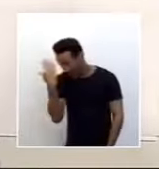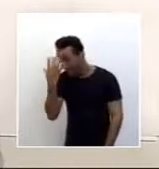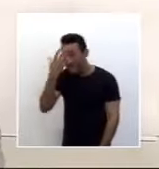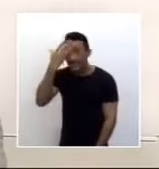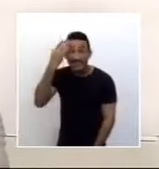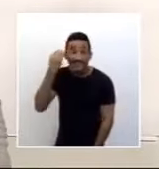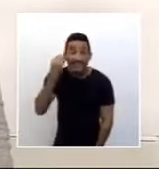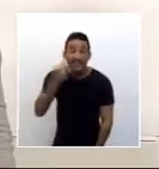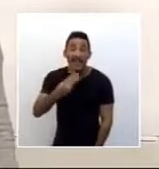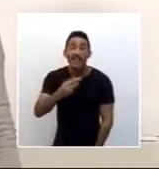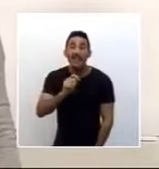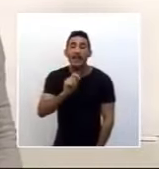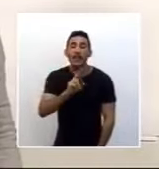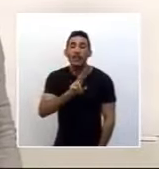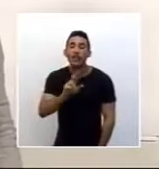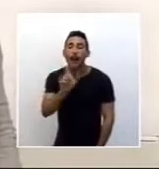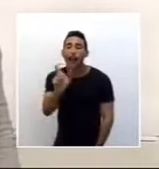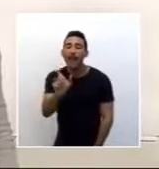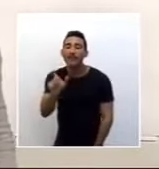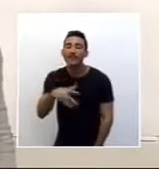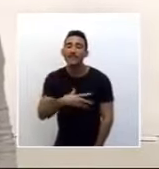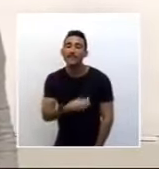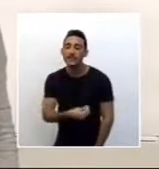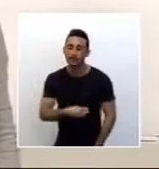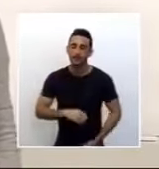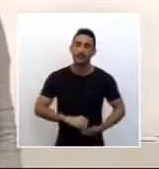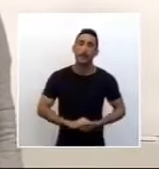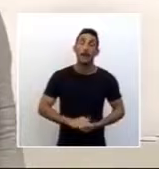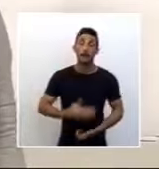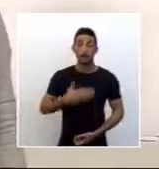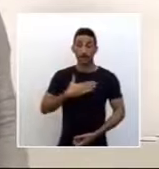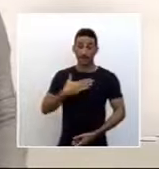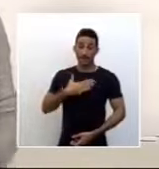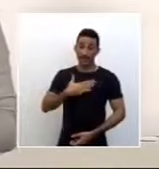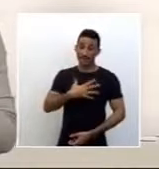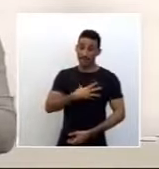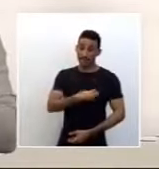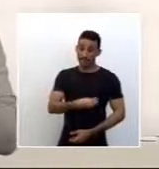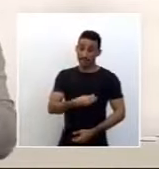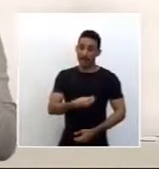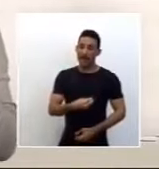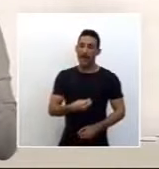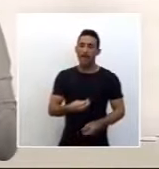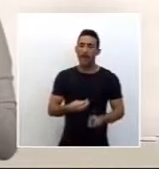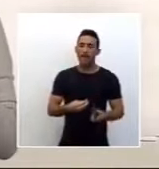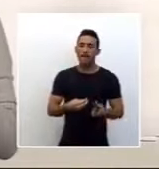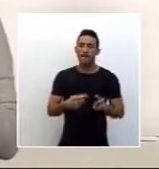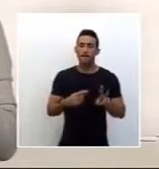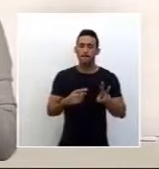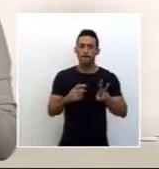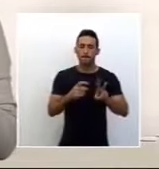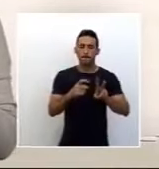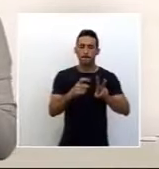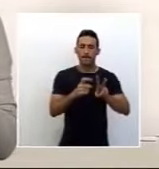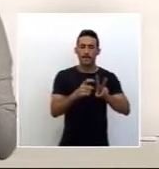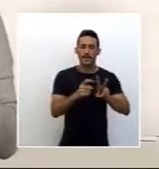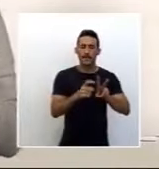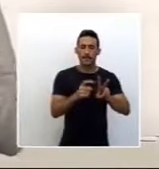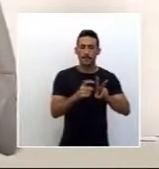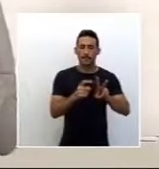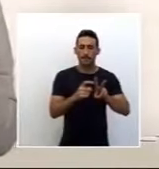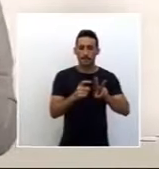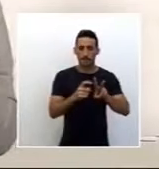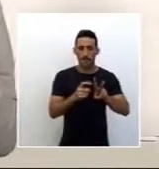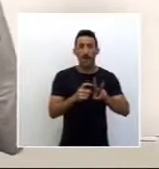adoro mais hora izabete minha filha Veterinária É e na minha rua a gente tem vários animais